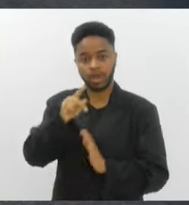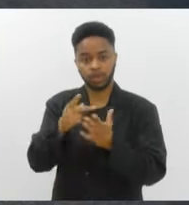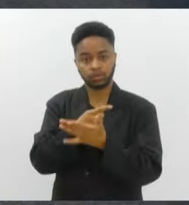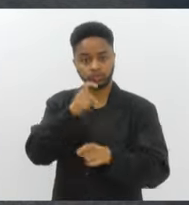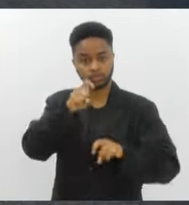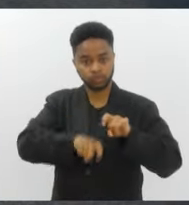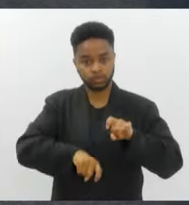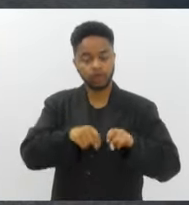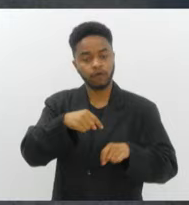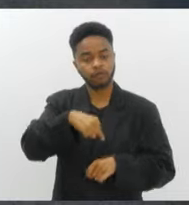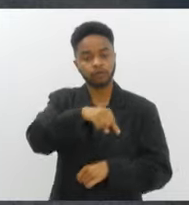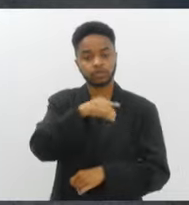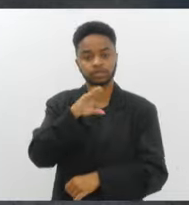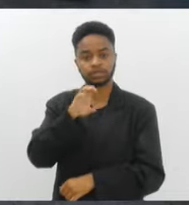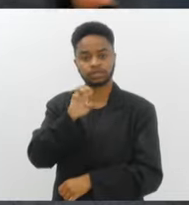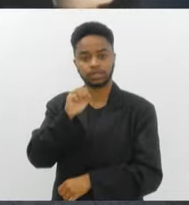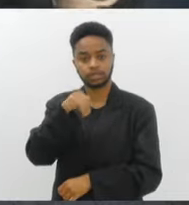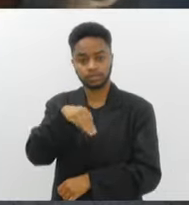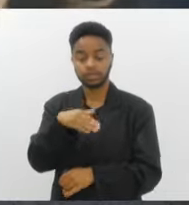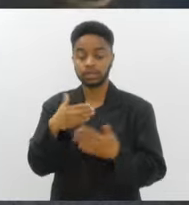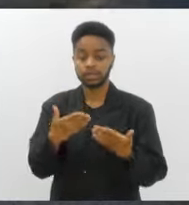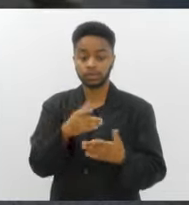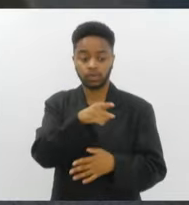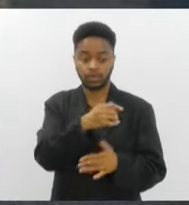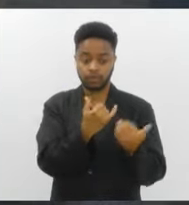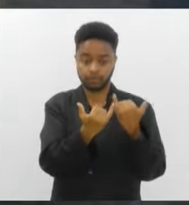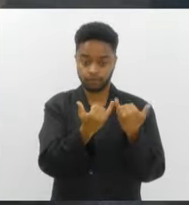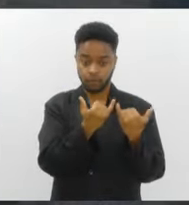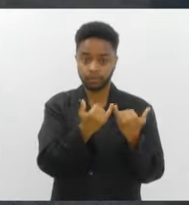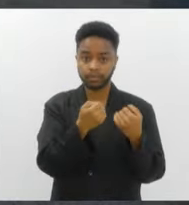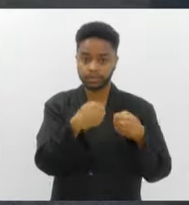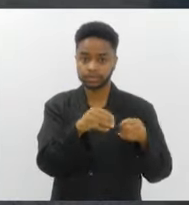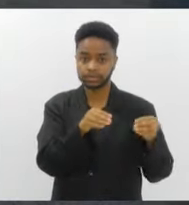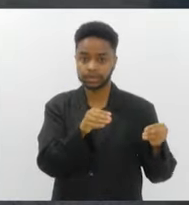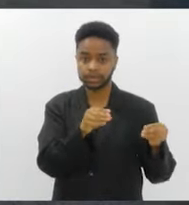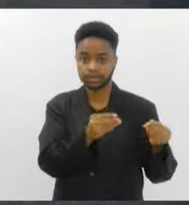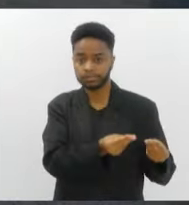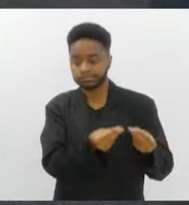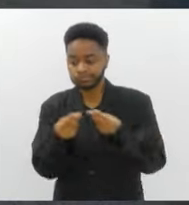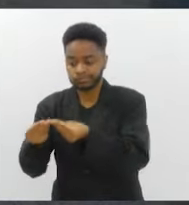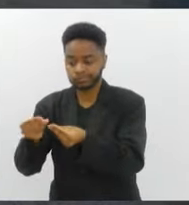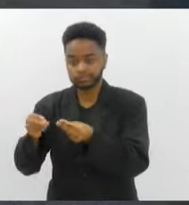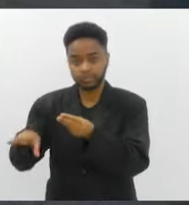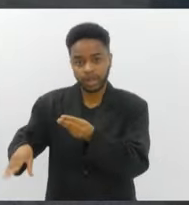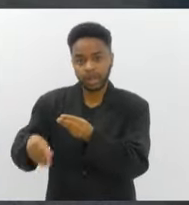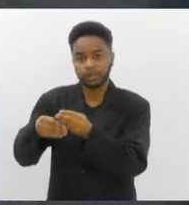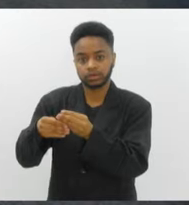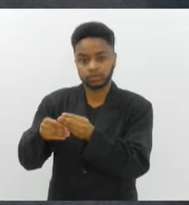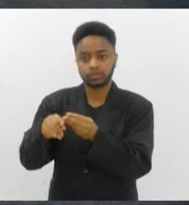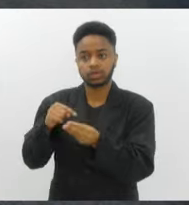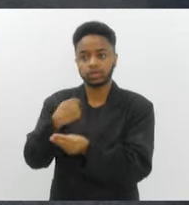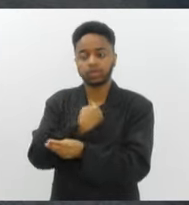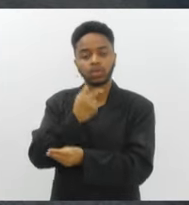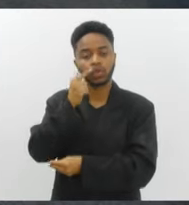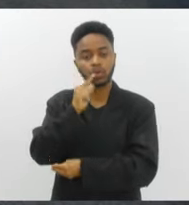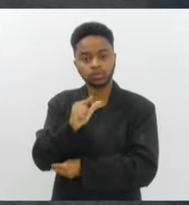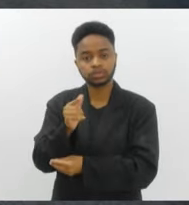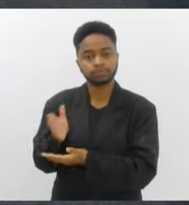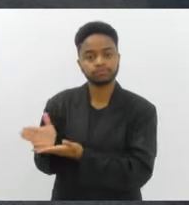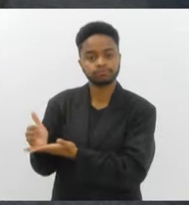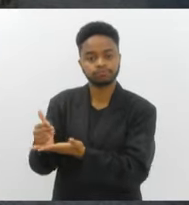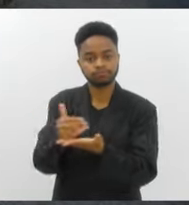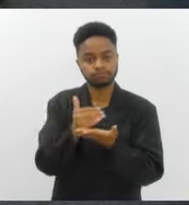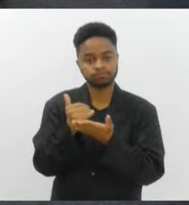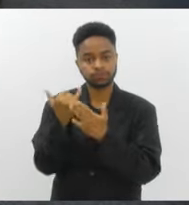CIAN. Que esse dado do CIAN também sirva para que possamos ter o recolhimento de